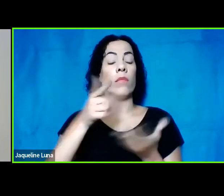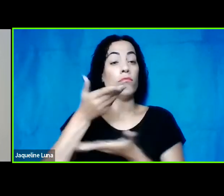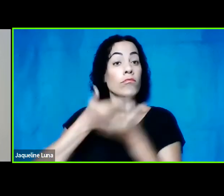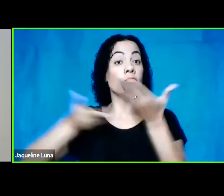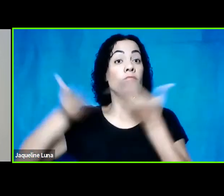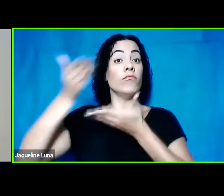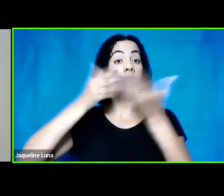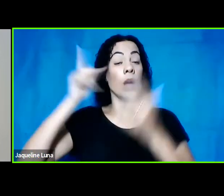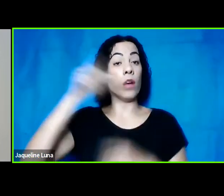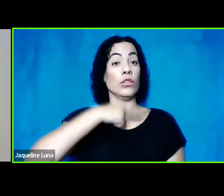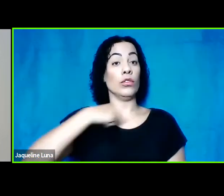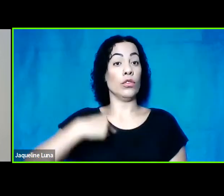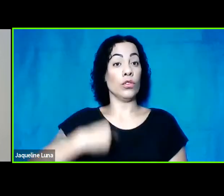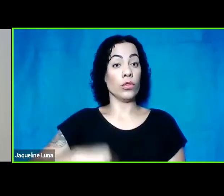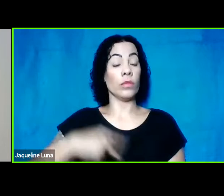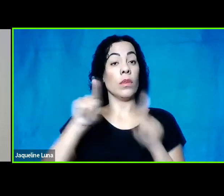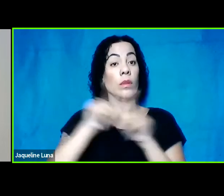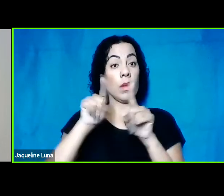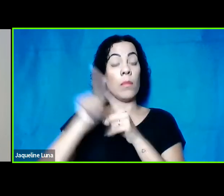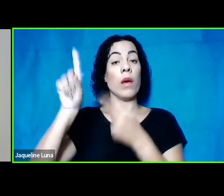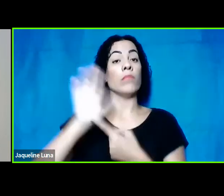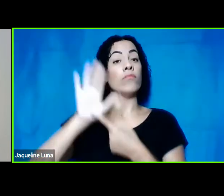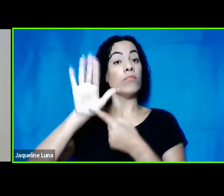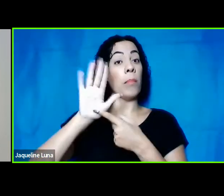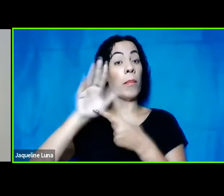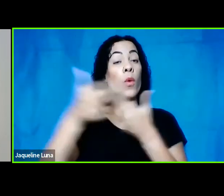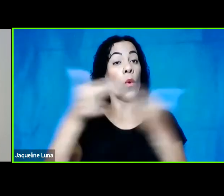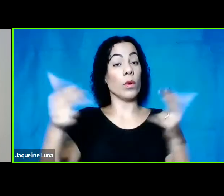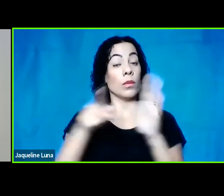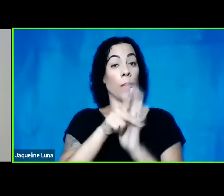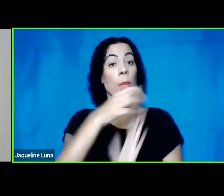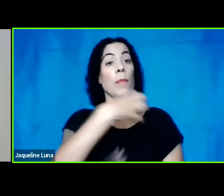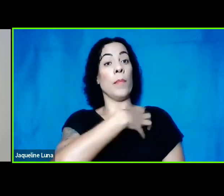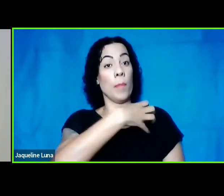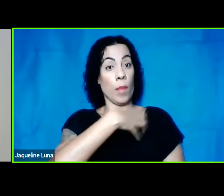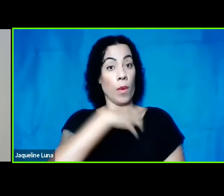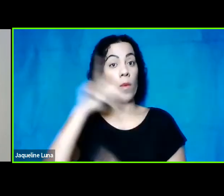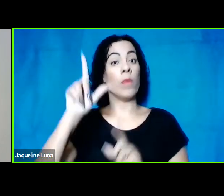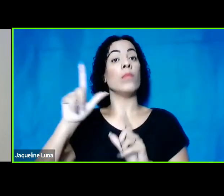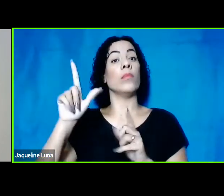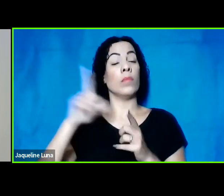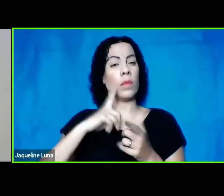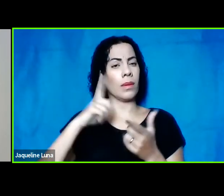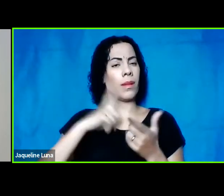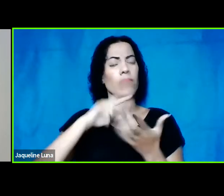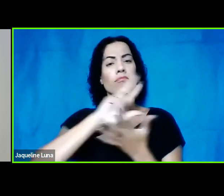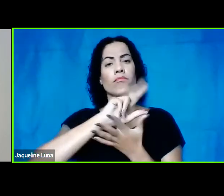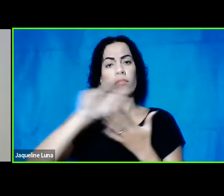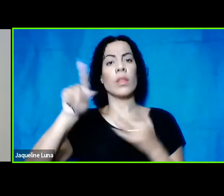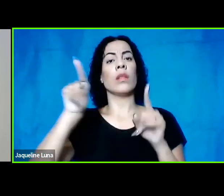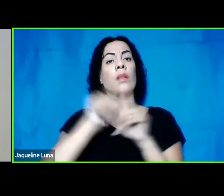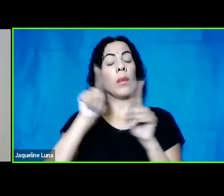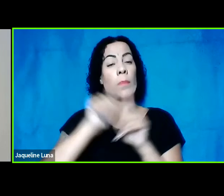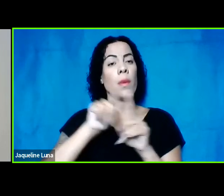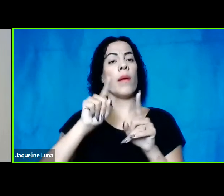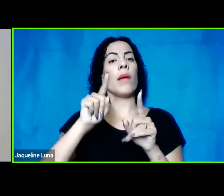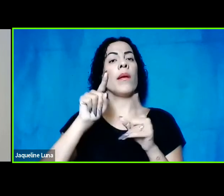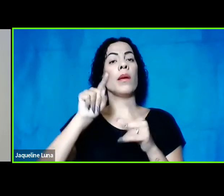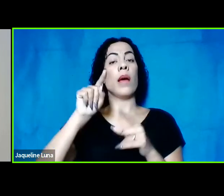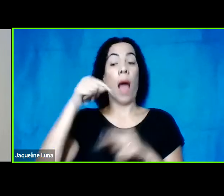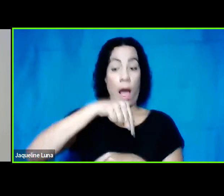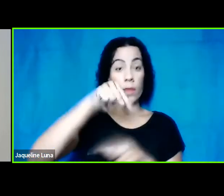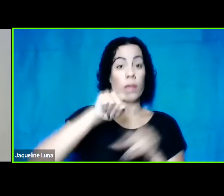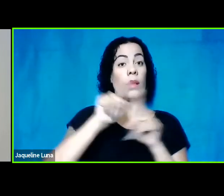com a China também, que exibe conteúdos baianos lá na TV chinesa, em Guangdong, a gente exibe conteúdos aqui também da China.